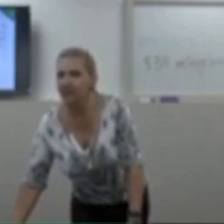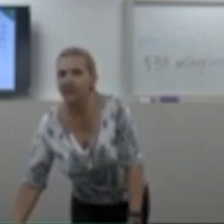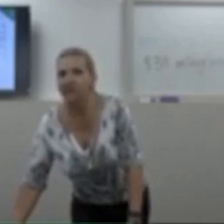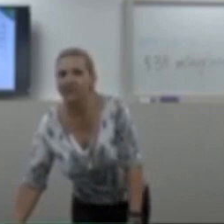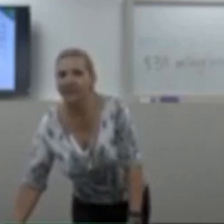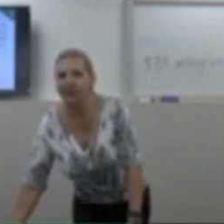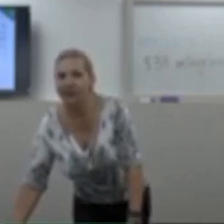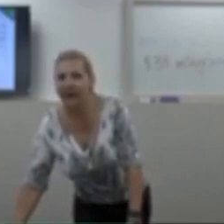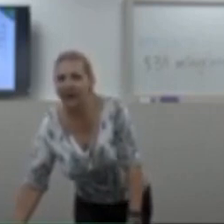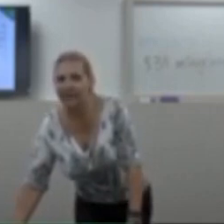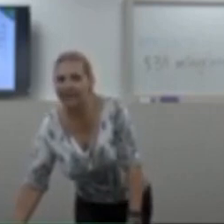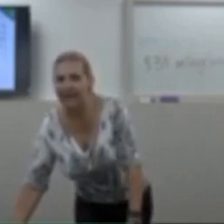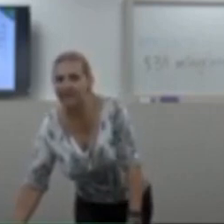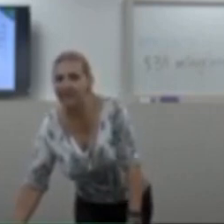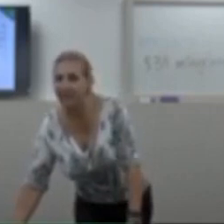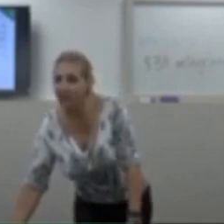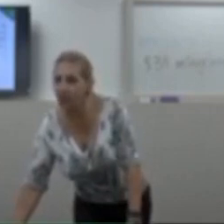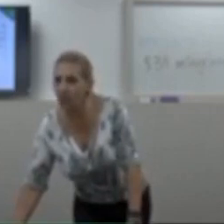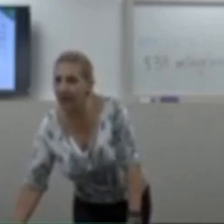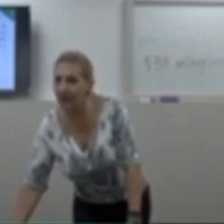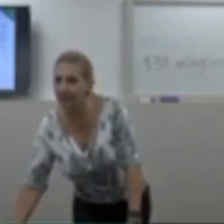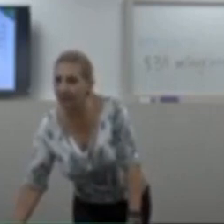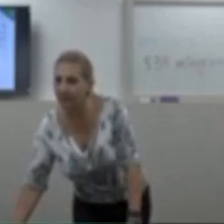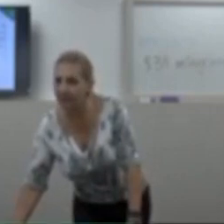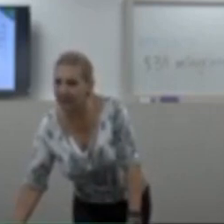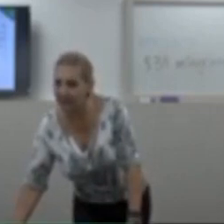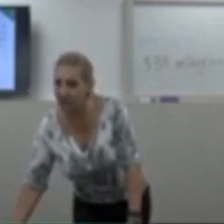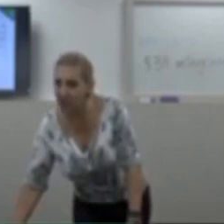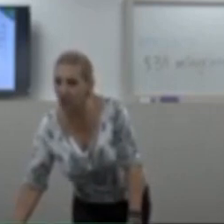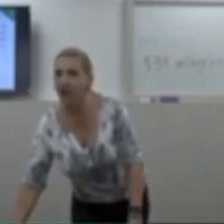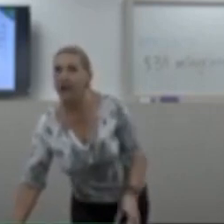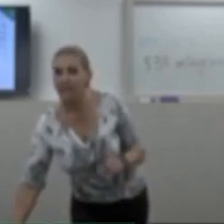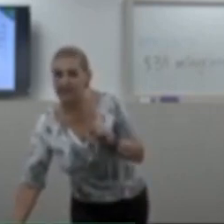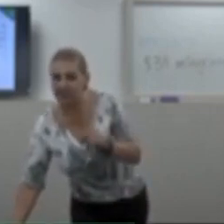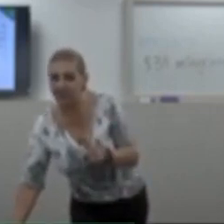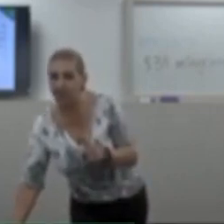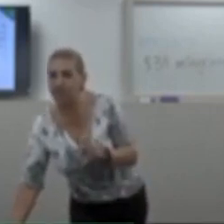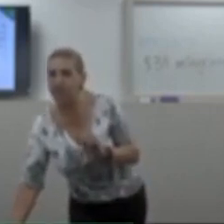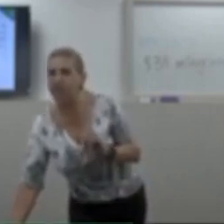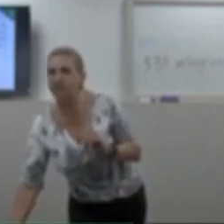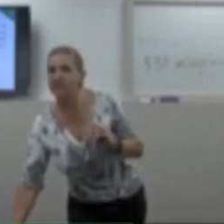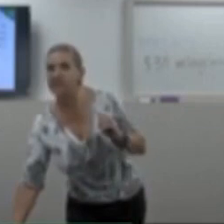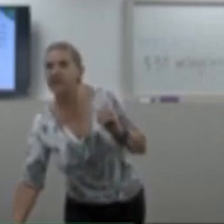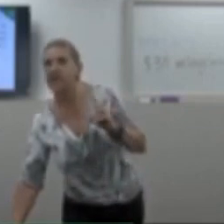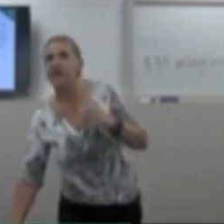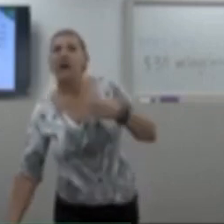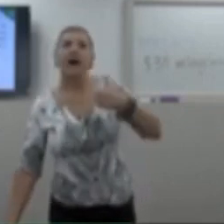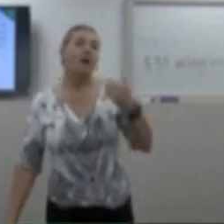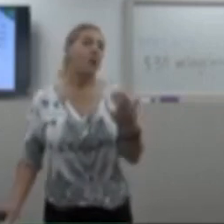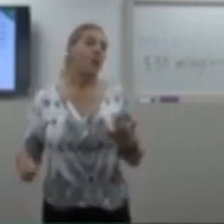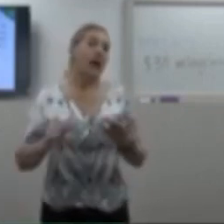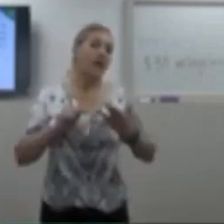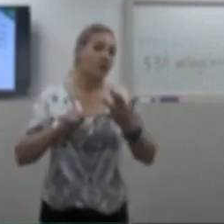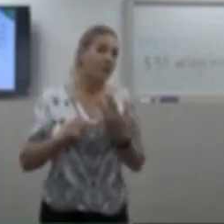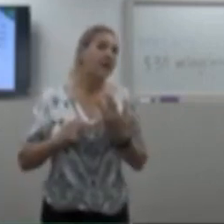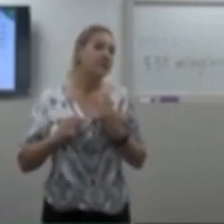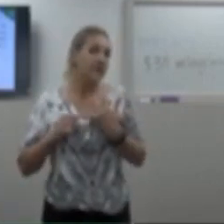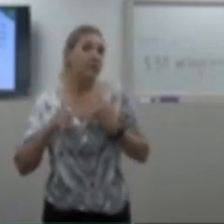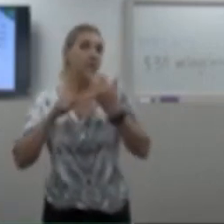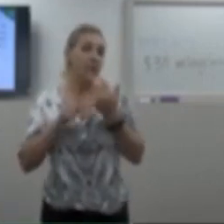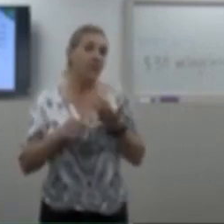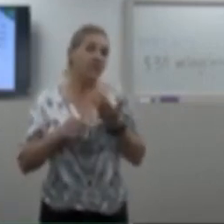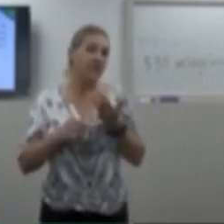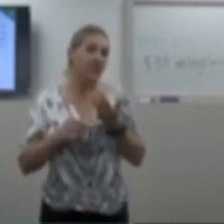difícil aparecer. Então você vai olhar nessa tarefa número 4, bem certinho. É bastante coisa que você tem que fazer.